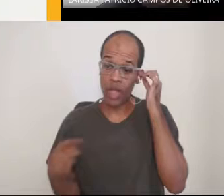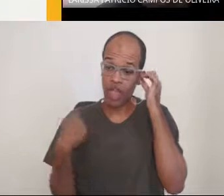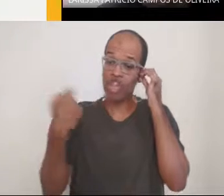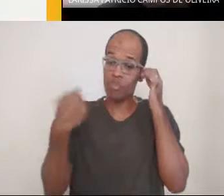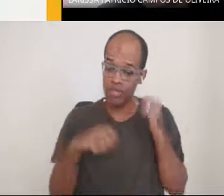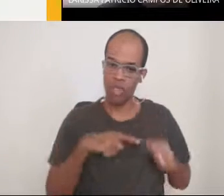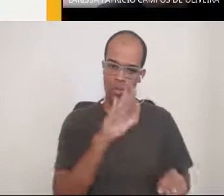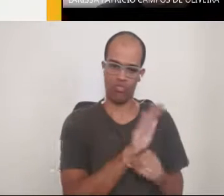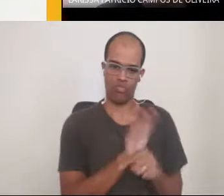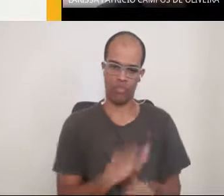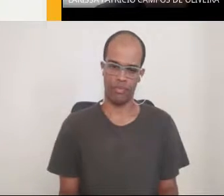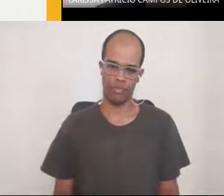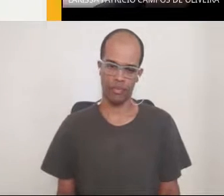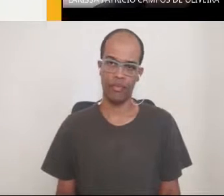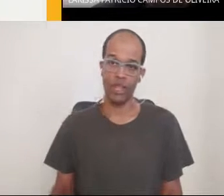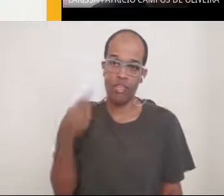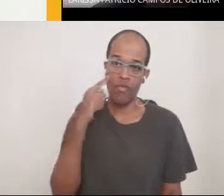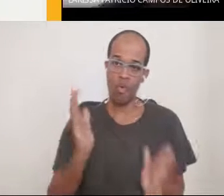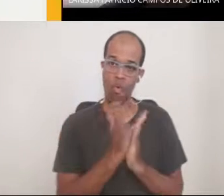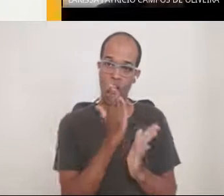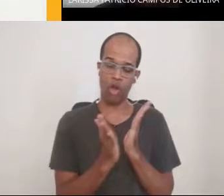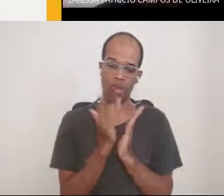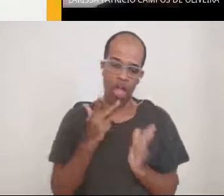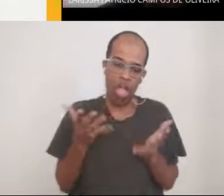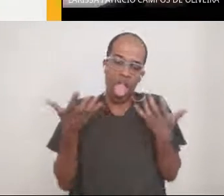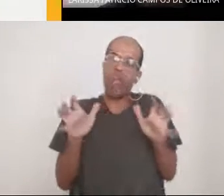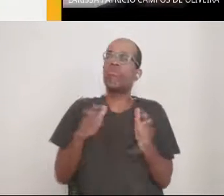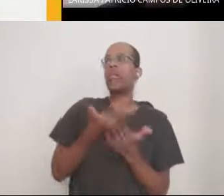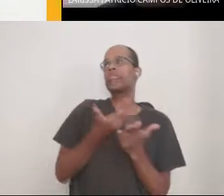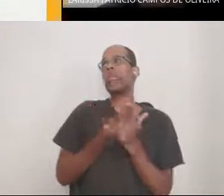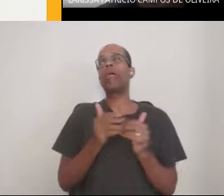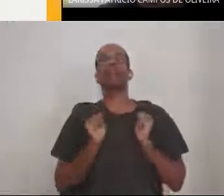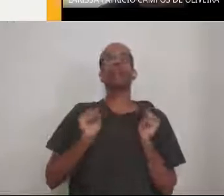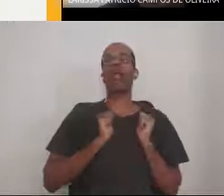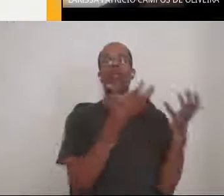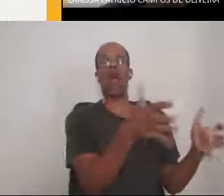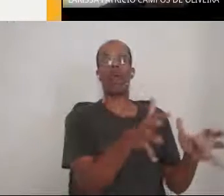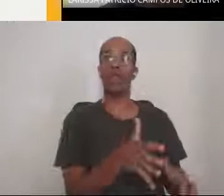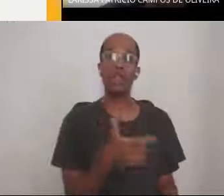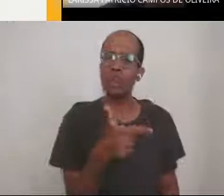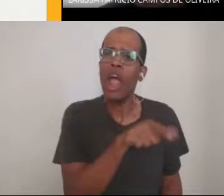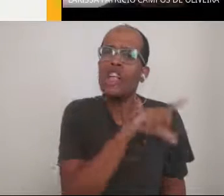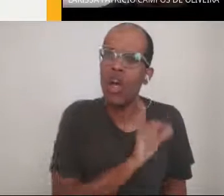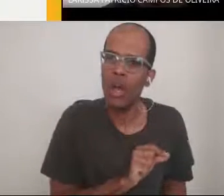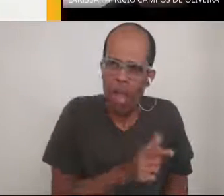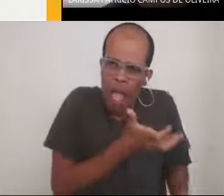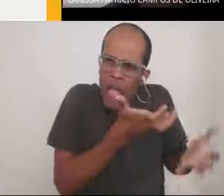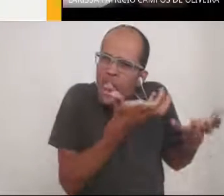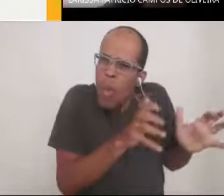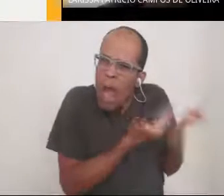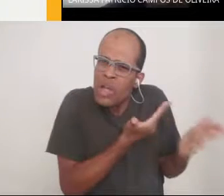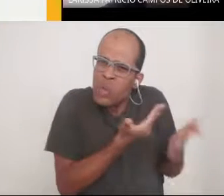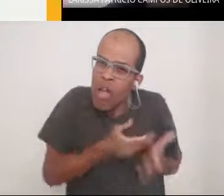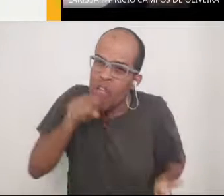esse auxílio, né? A gente ouviu de alguns pais, ele não quer estudar, não tem o que fazer. Não tem essa opção, né? O aluno não tem a opção de não estudar,